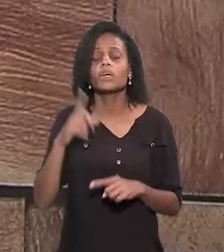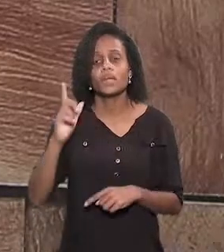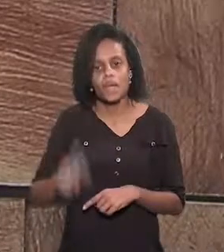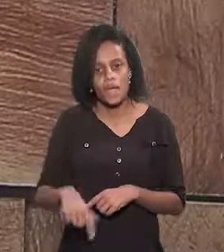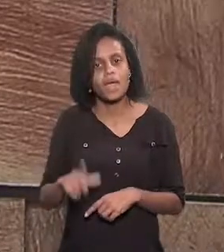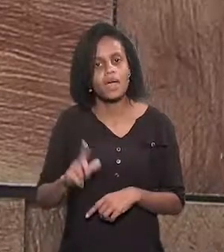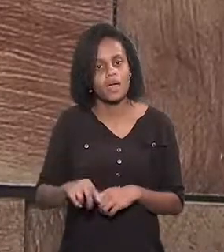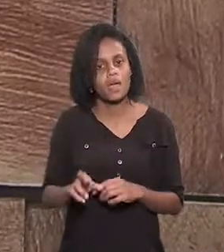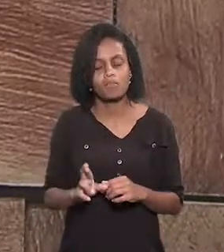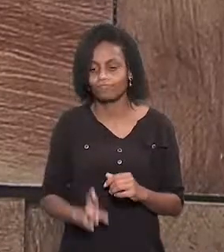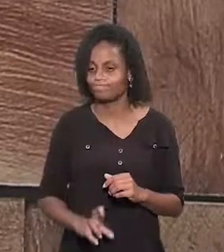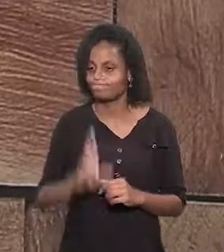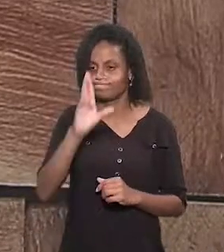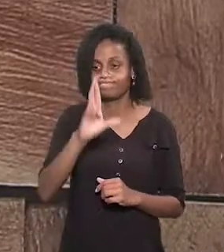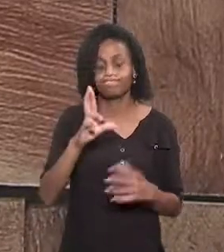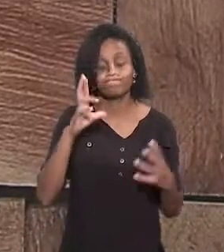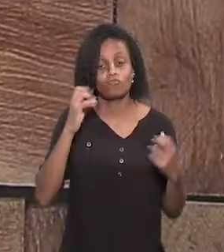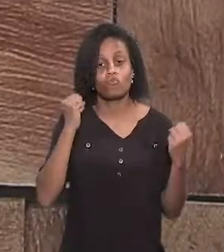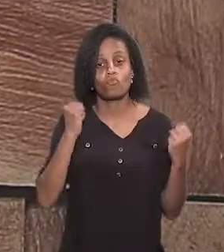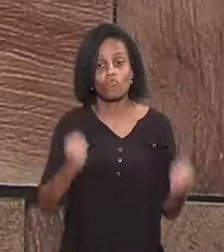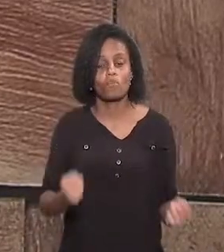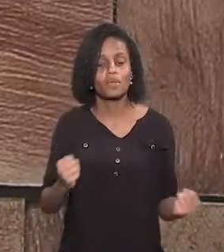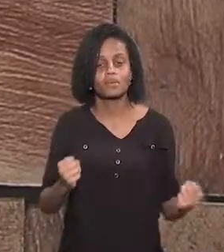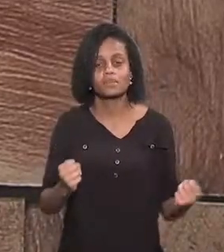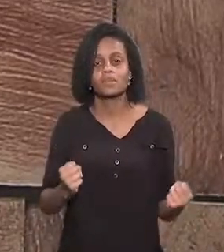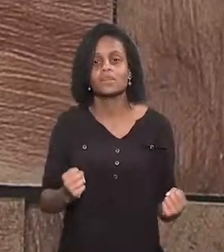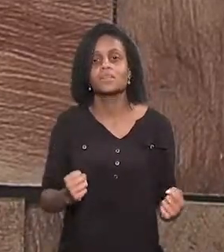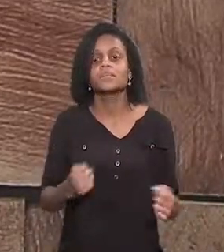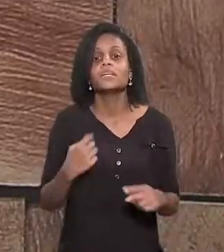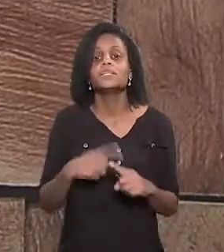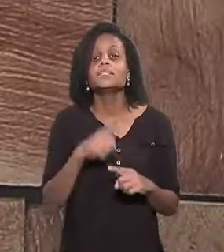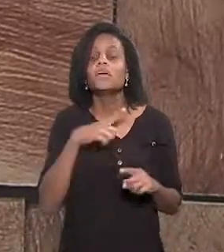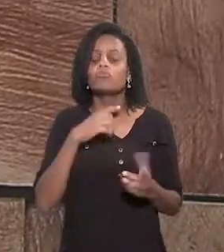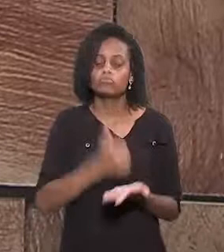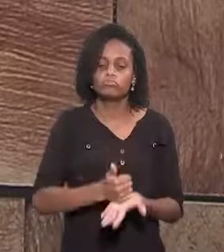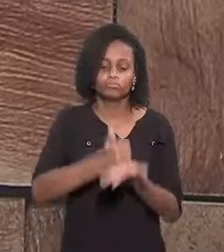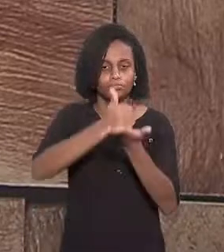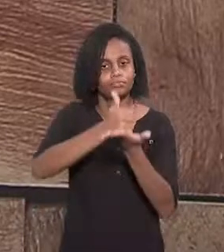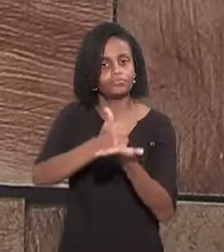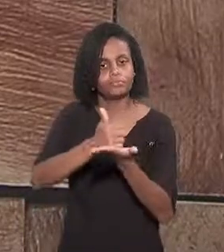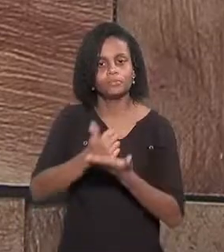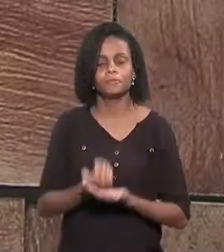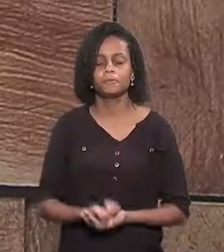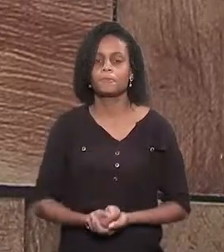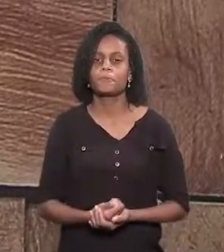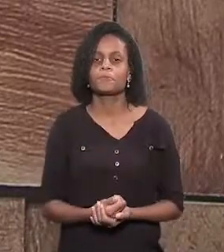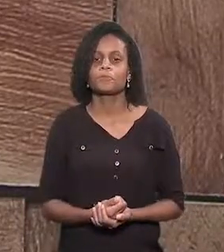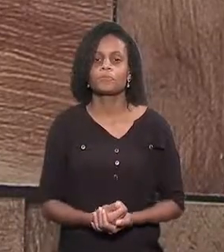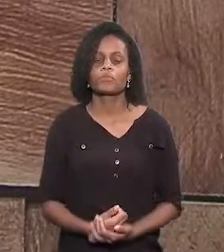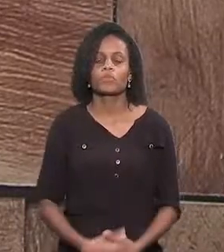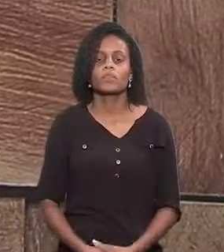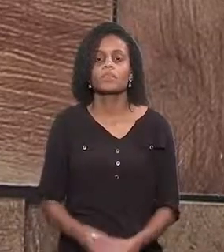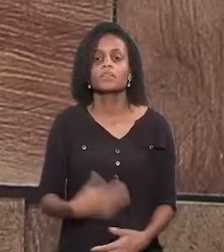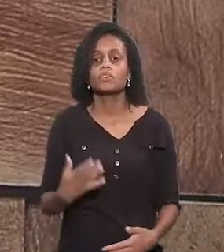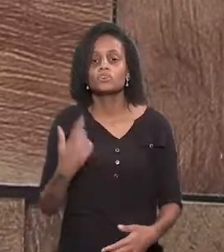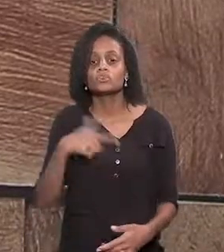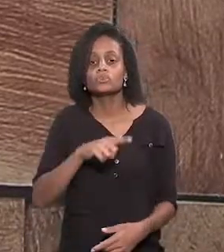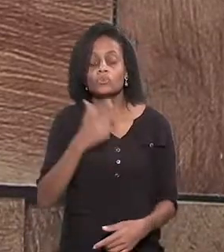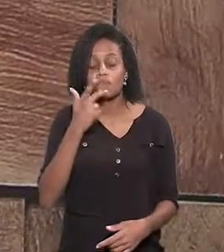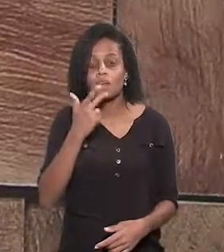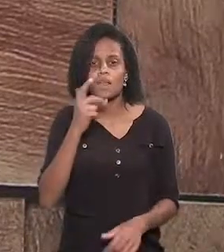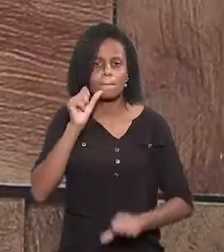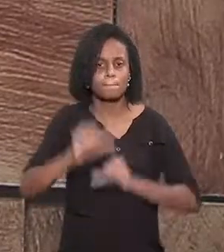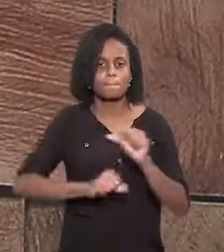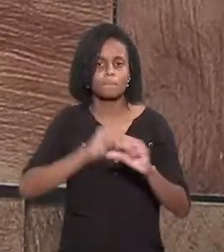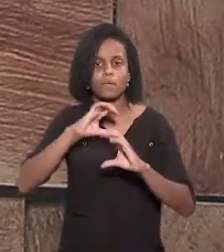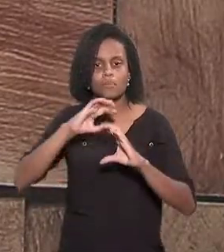é uma responsabilidade enorme que a gente carrega, enorme, de ter um título como esse, né? E aí, quando a gente fala de mudar